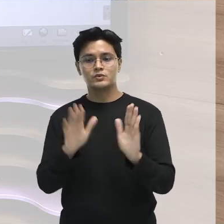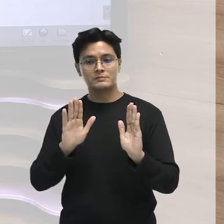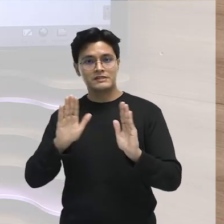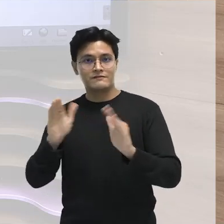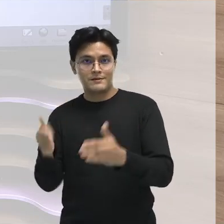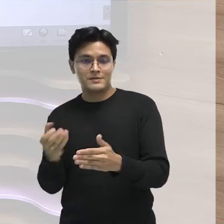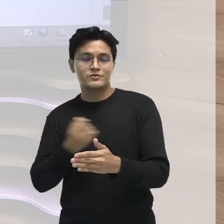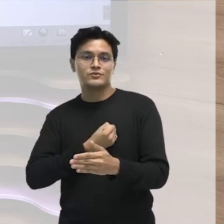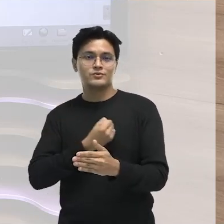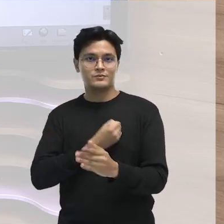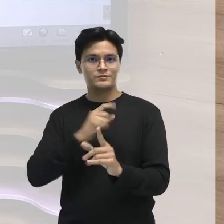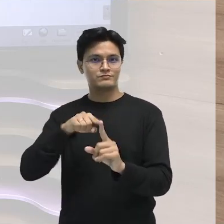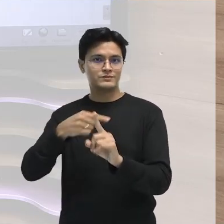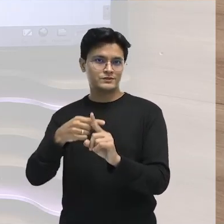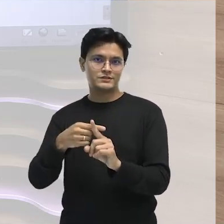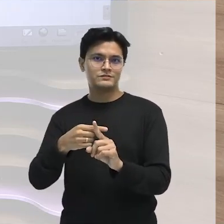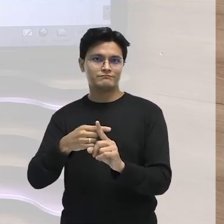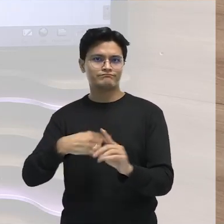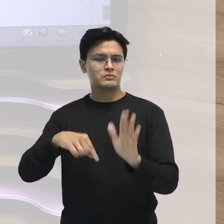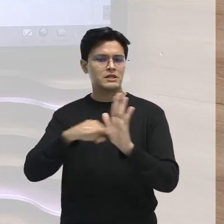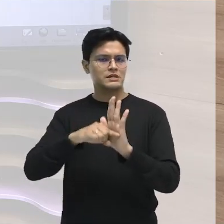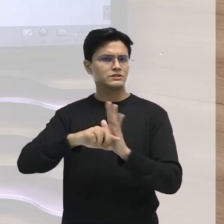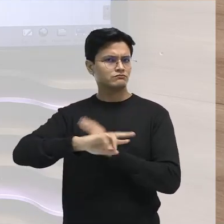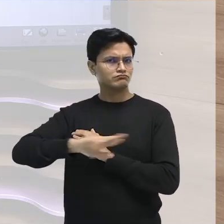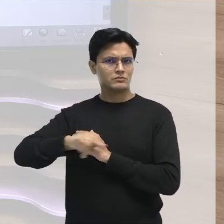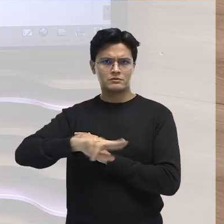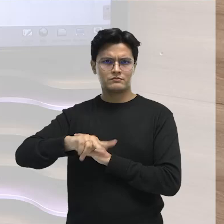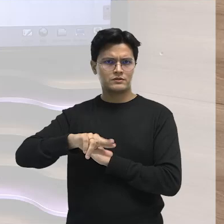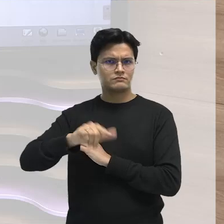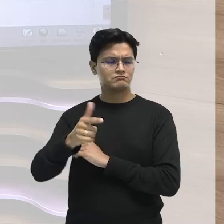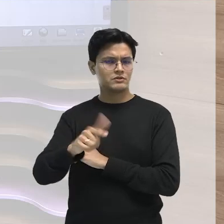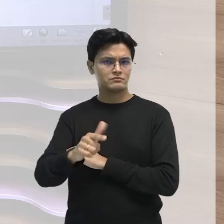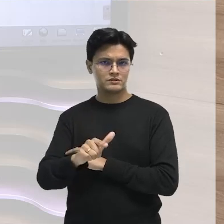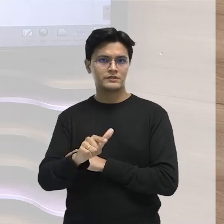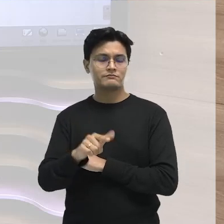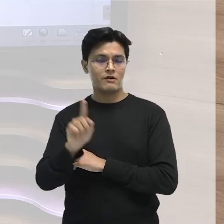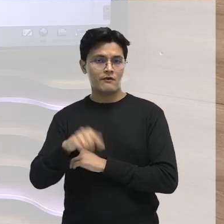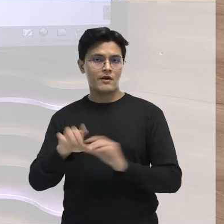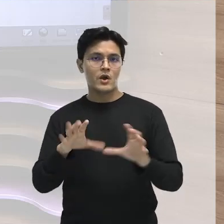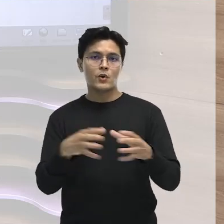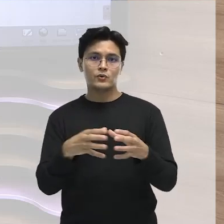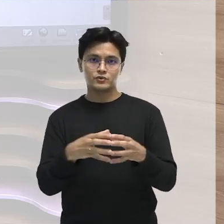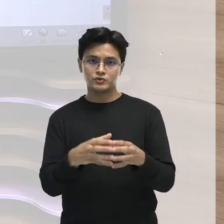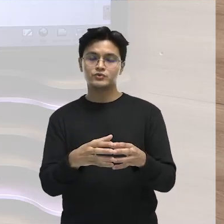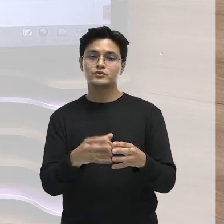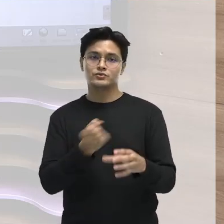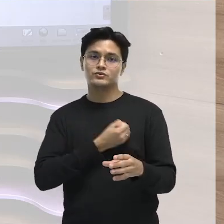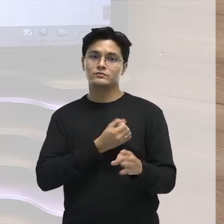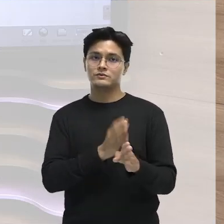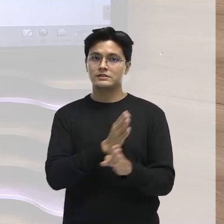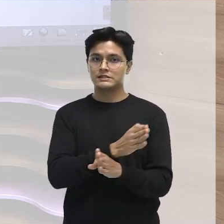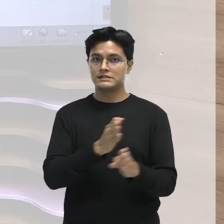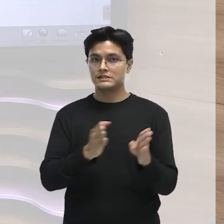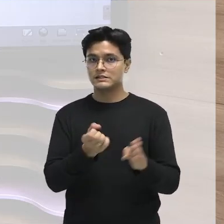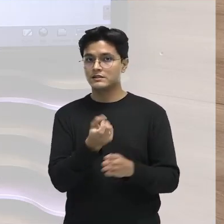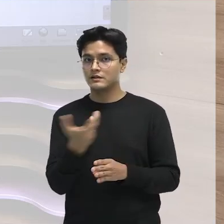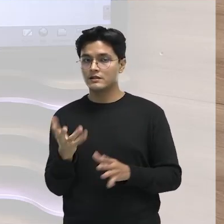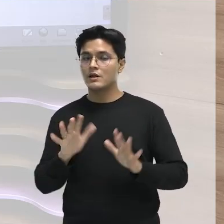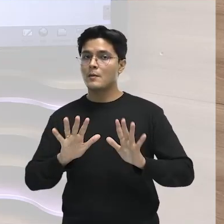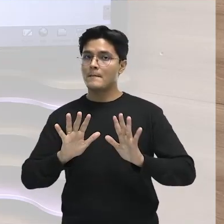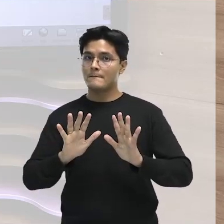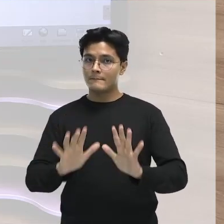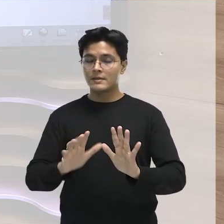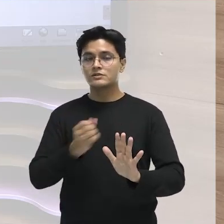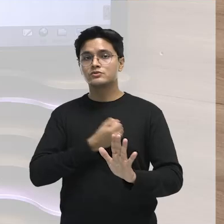positivos, tá? Ou seja, não negativos. Perceba, é o conjunto dos números inteiros, só que eu não tenho os